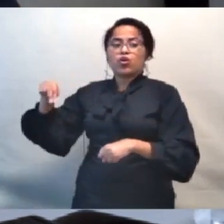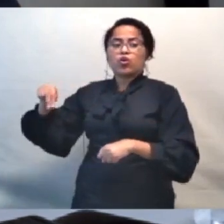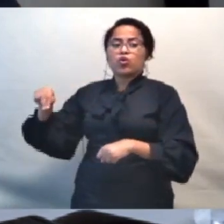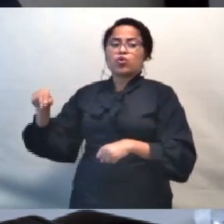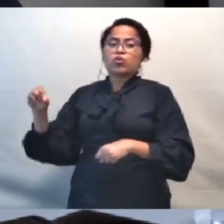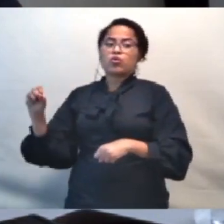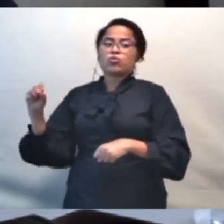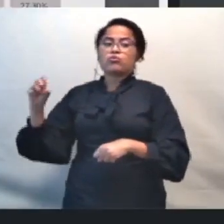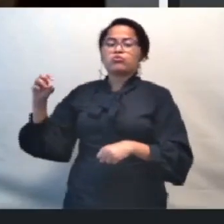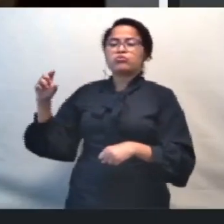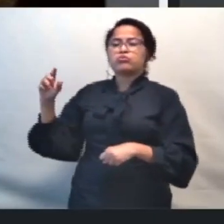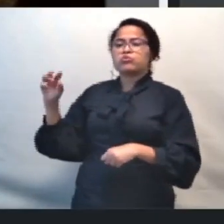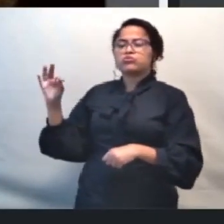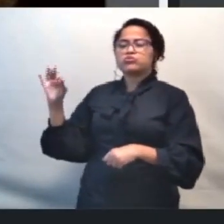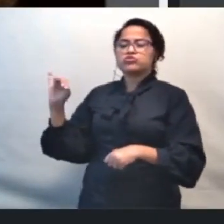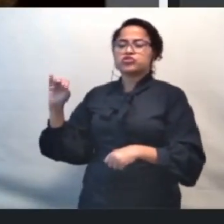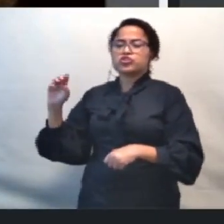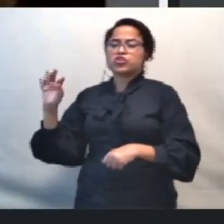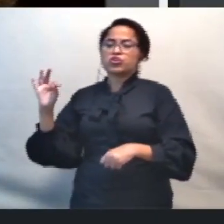Podemos passar?